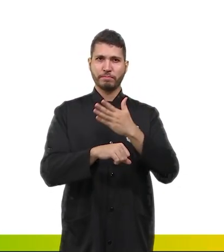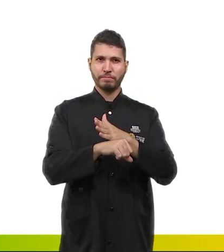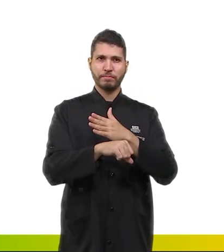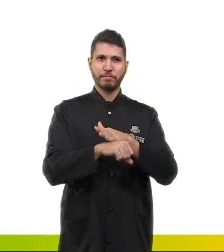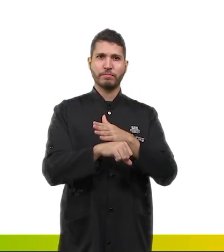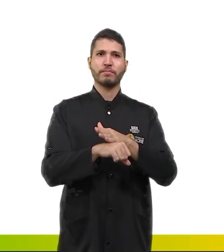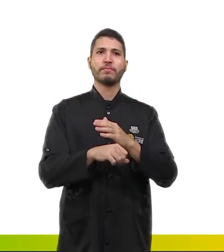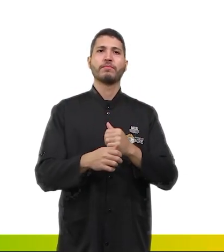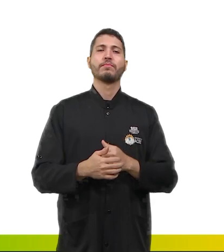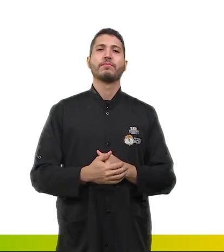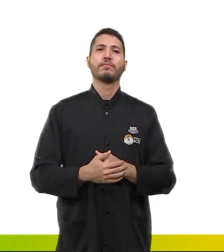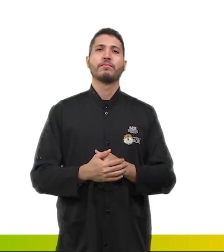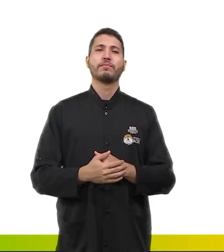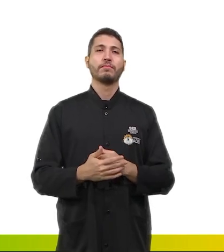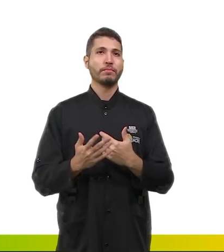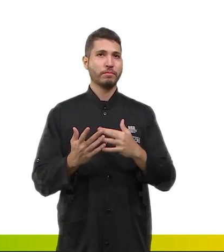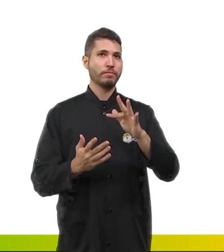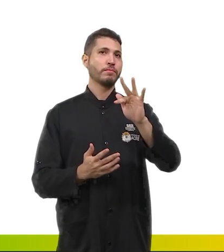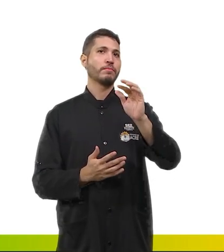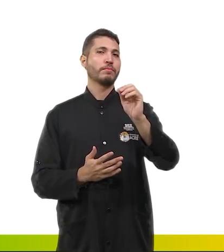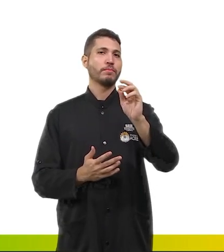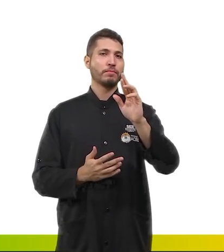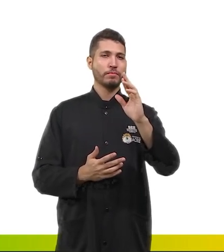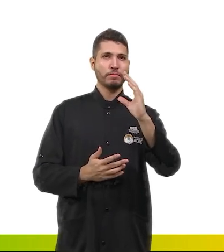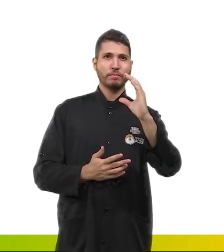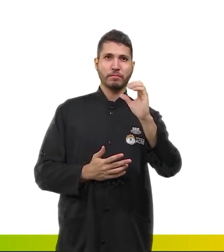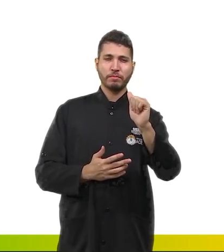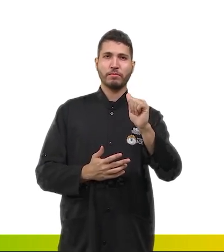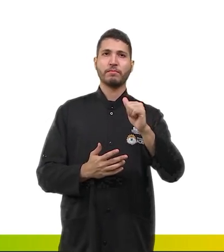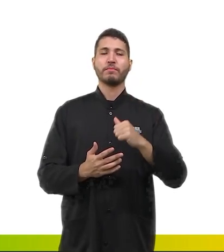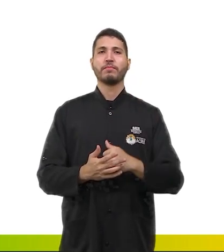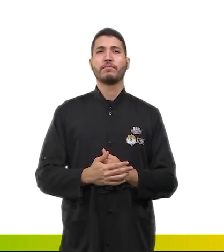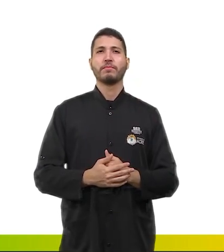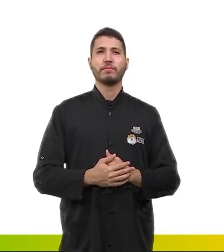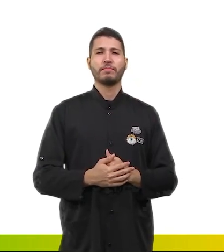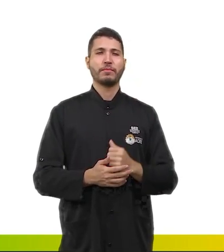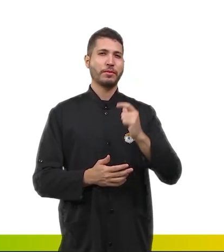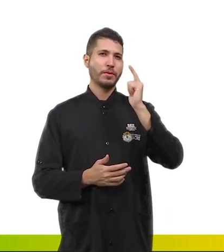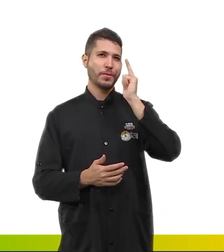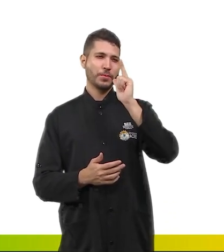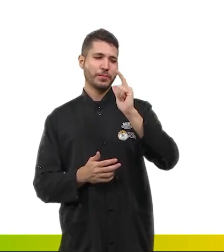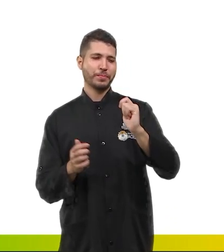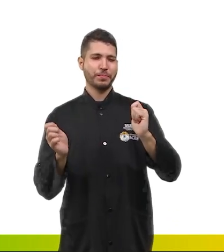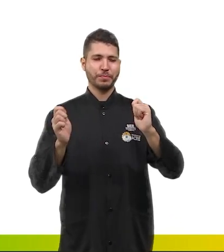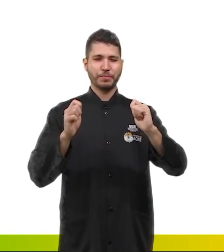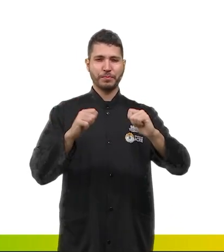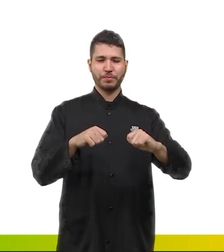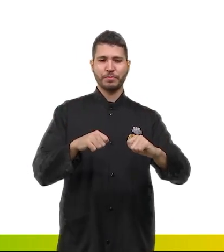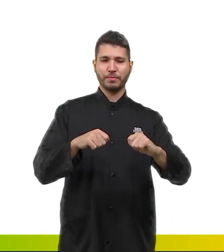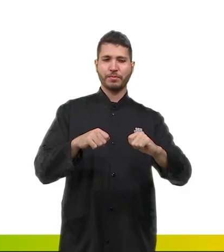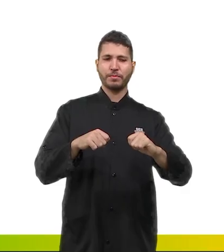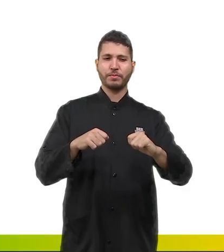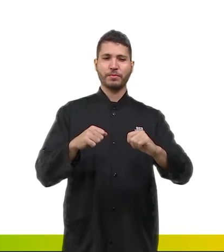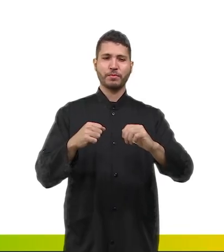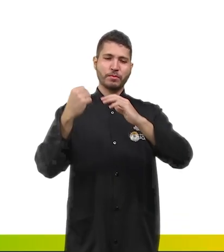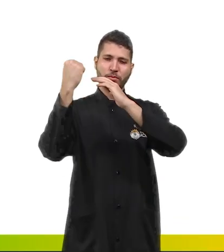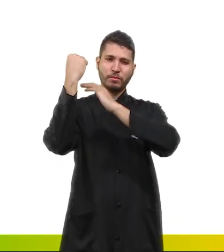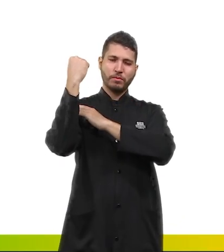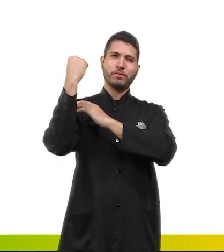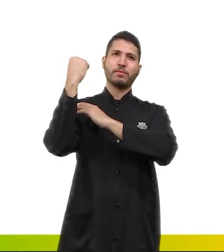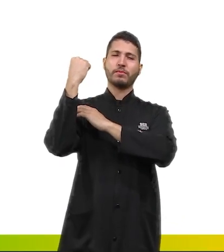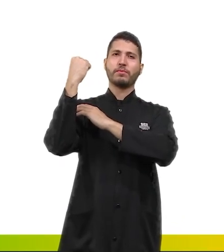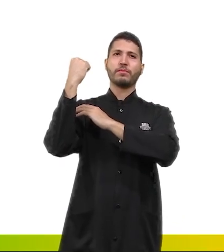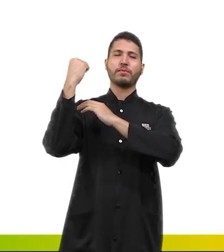Aí tem o aspecto da força, ou seja, eu conseguir a capacidade que permite o músculo, o grupo muscular, produzir